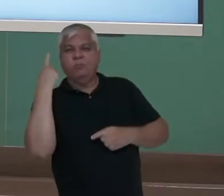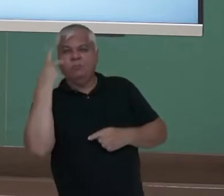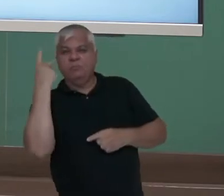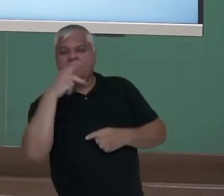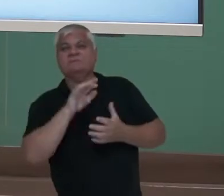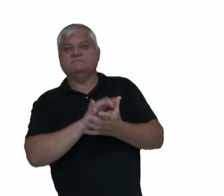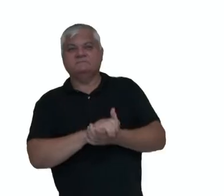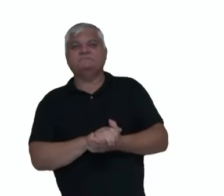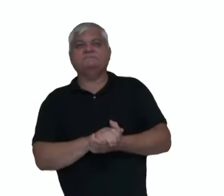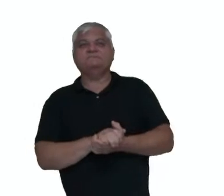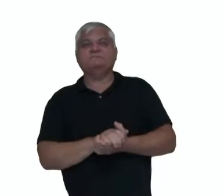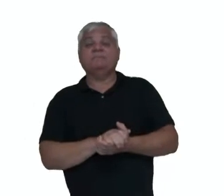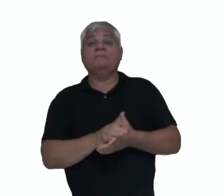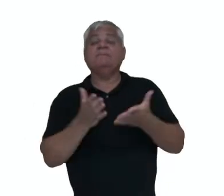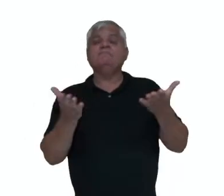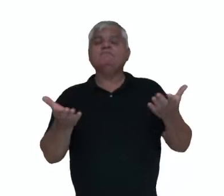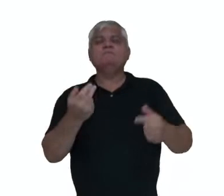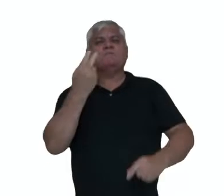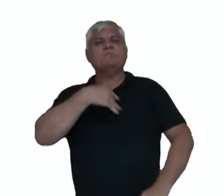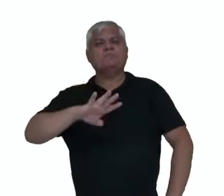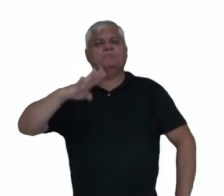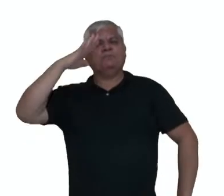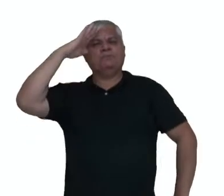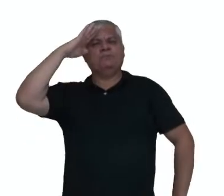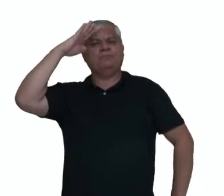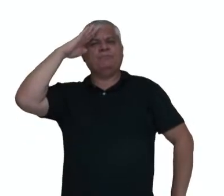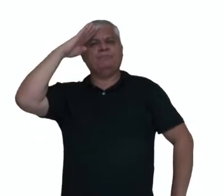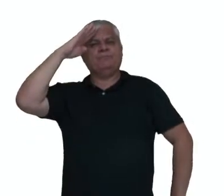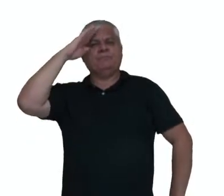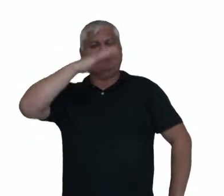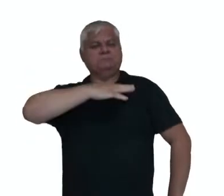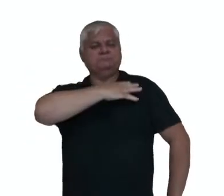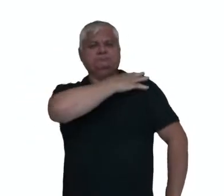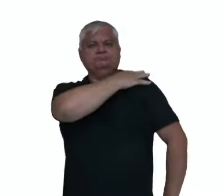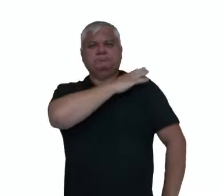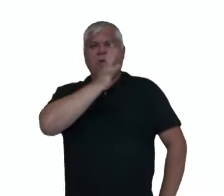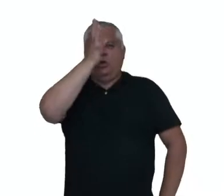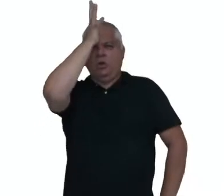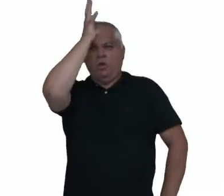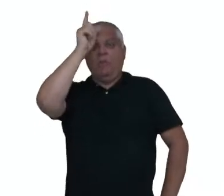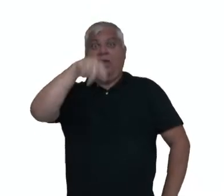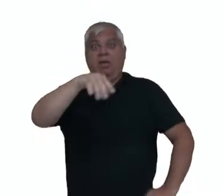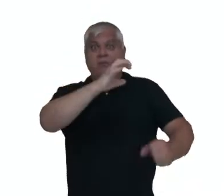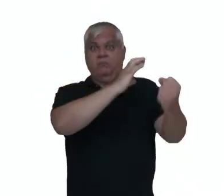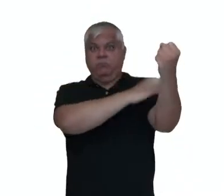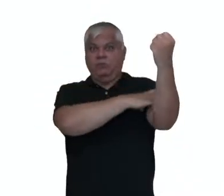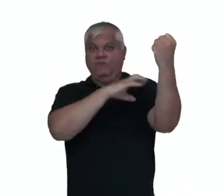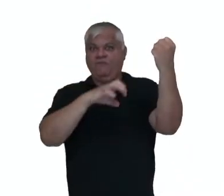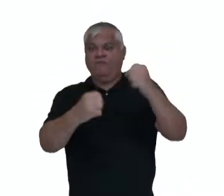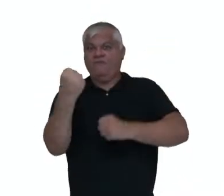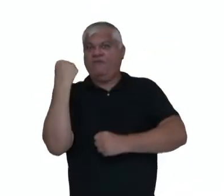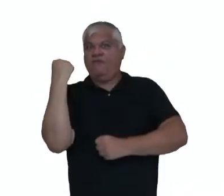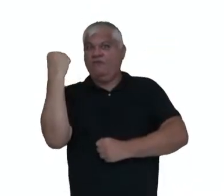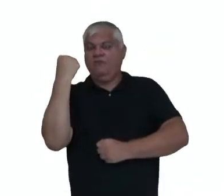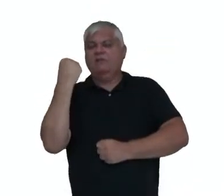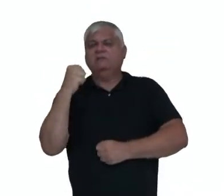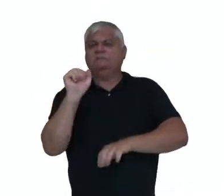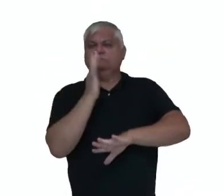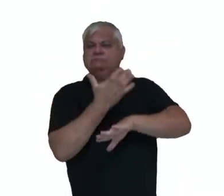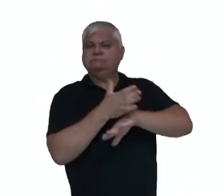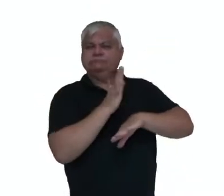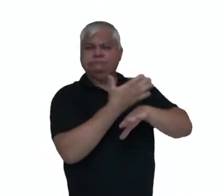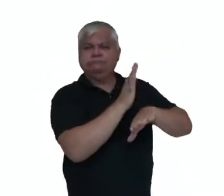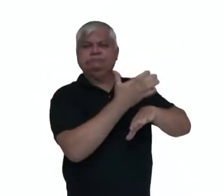Império Romano, né? E o exército romano se torna um símbolo de poder. Esse exército bem treinado,